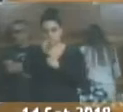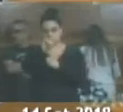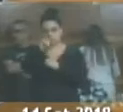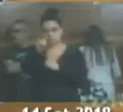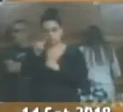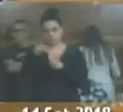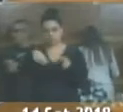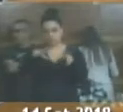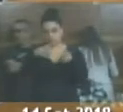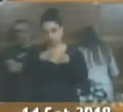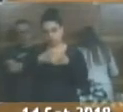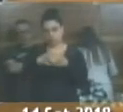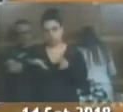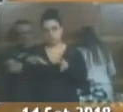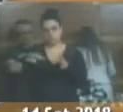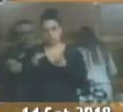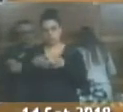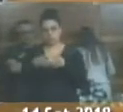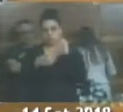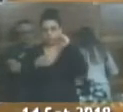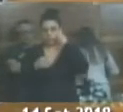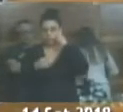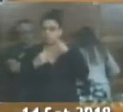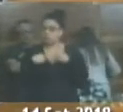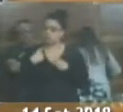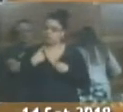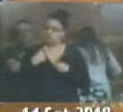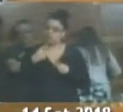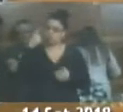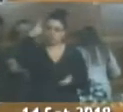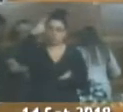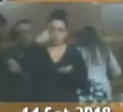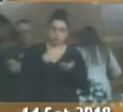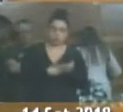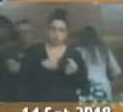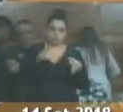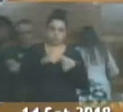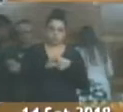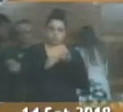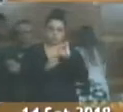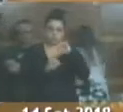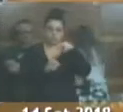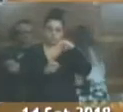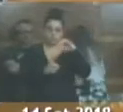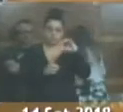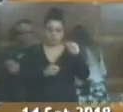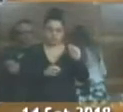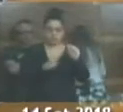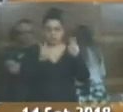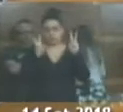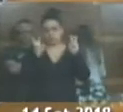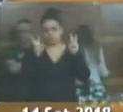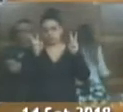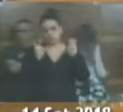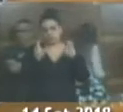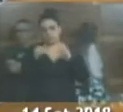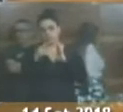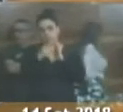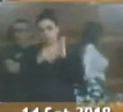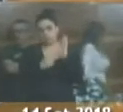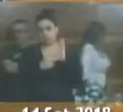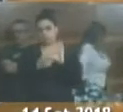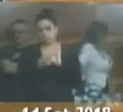enfim, com as pessoas do quilombola. Nós fechamos um convênio com o INCRA, que é na questão das